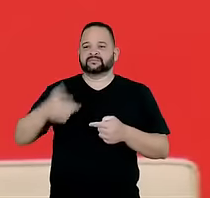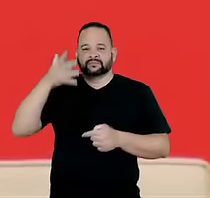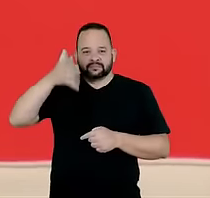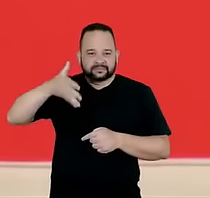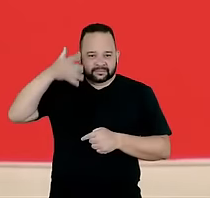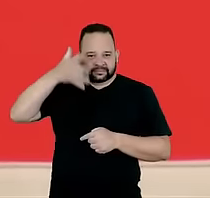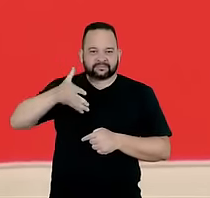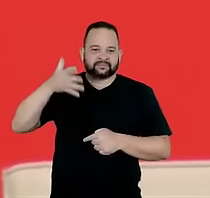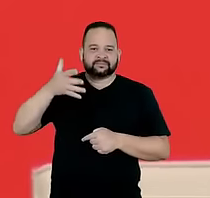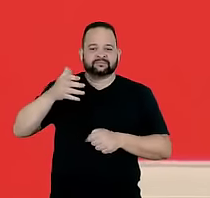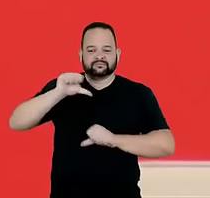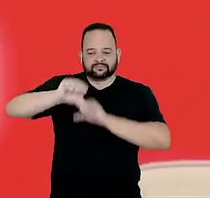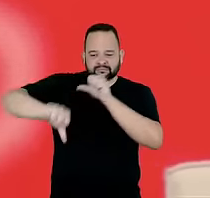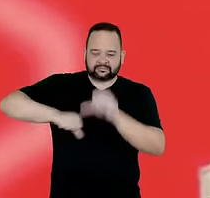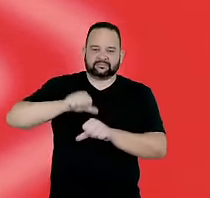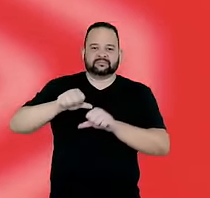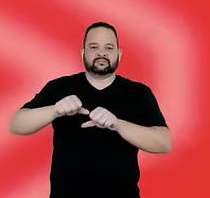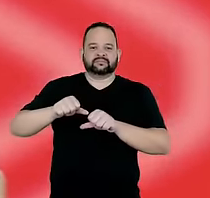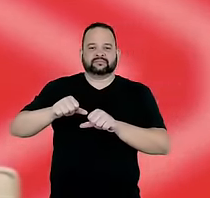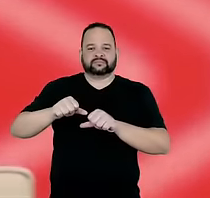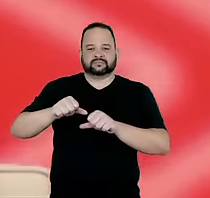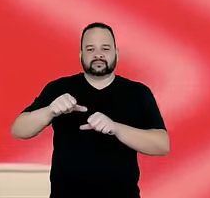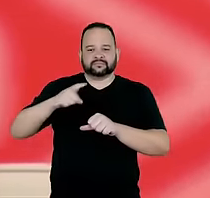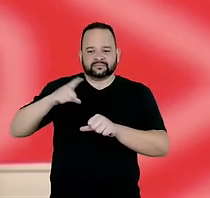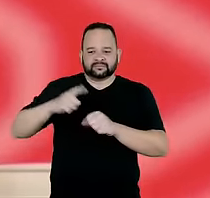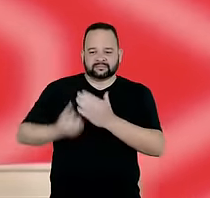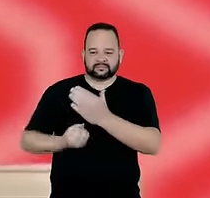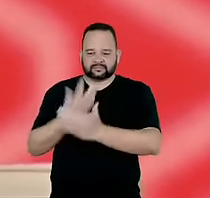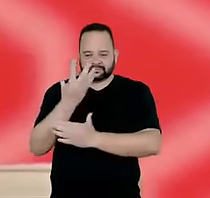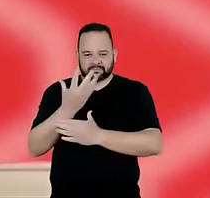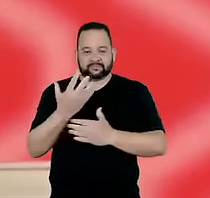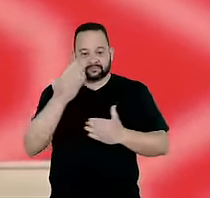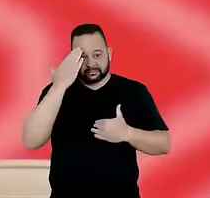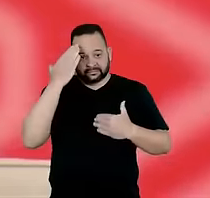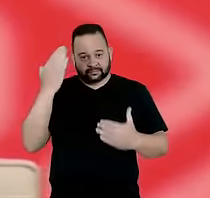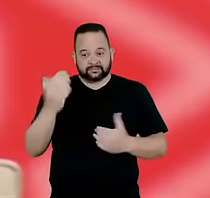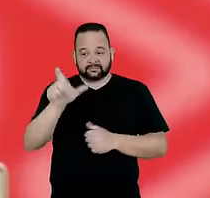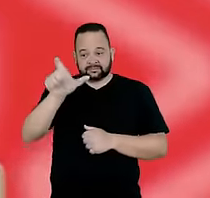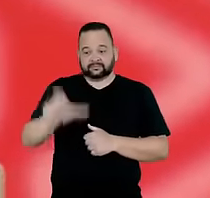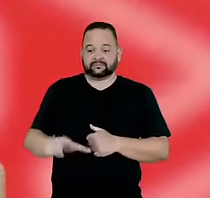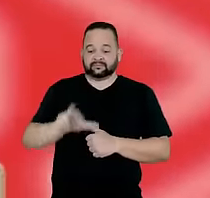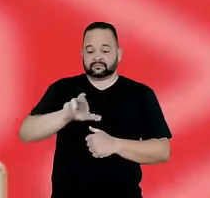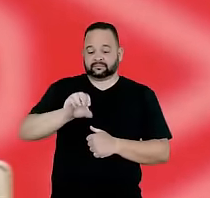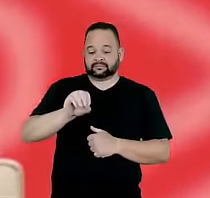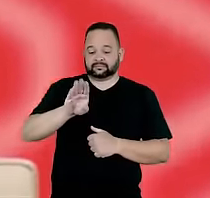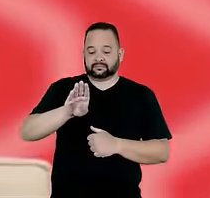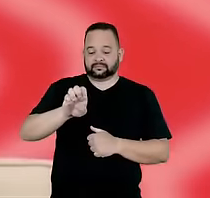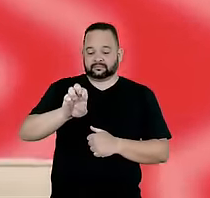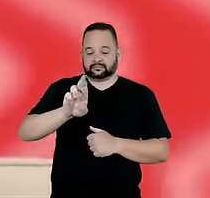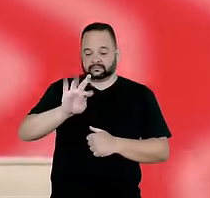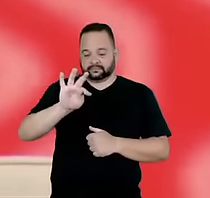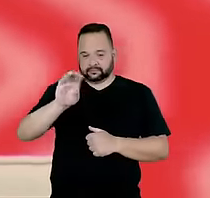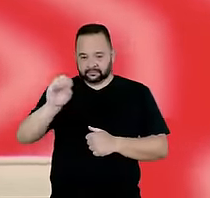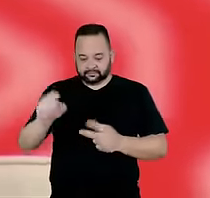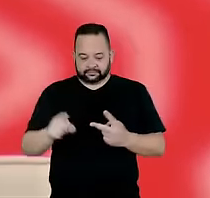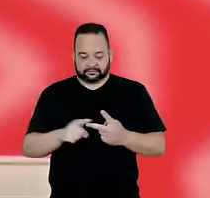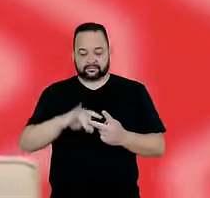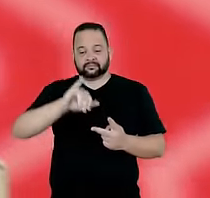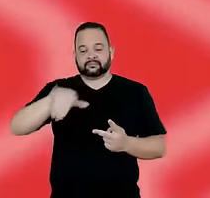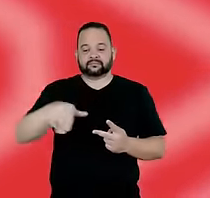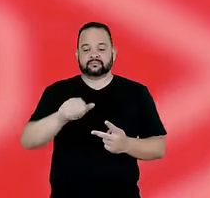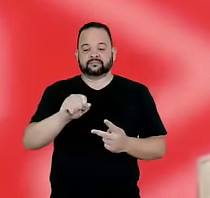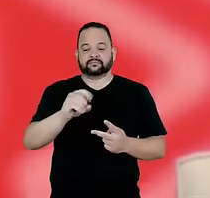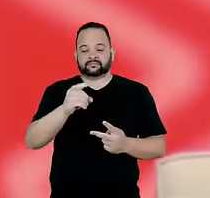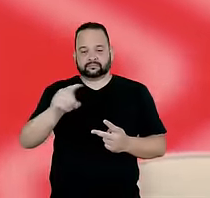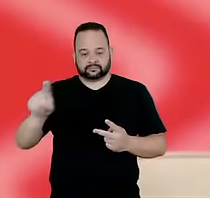visto né agradecer ao Roberto pelo tempo que ele disponibilizou pra gente João Pedro Marcos os o nosso time de